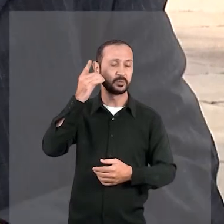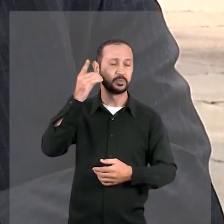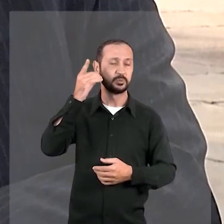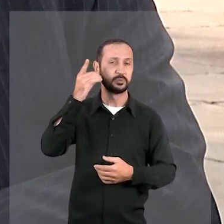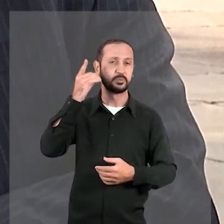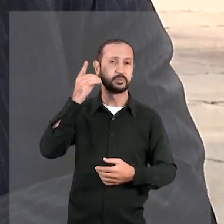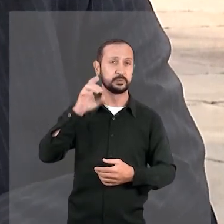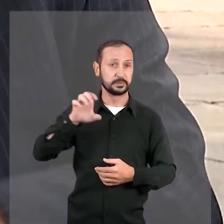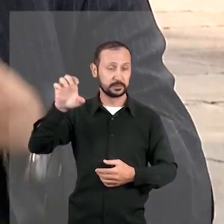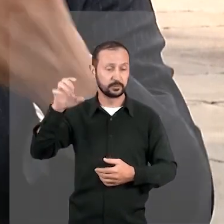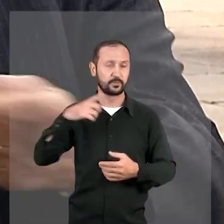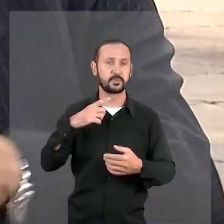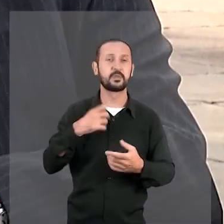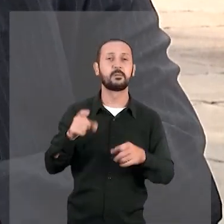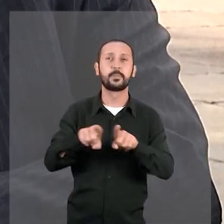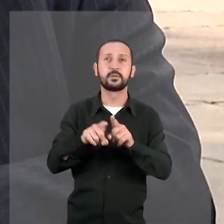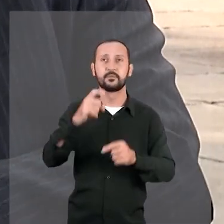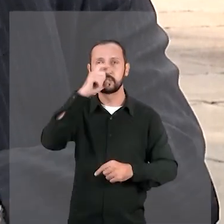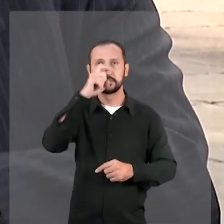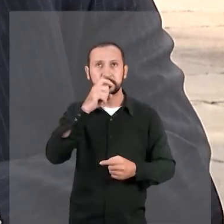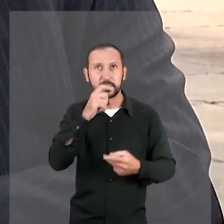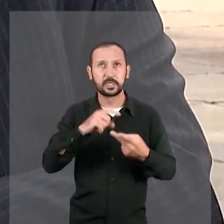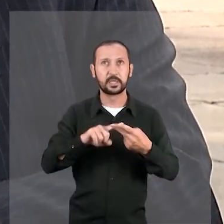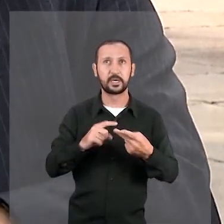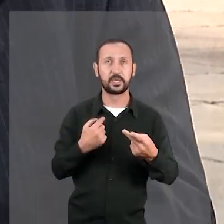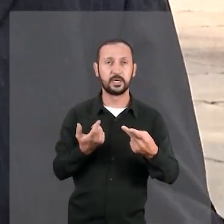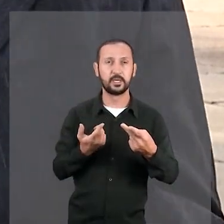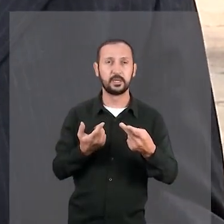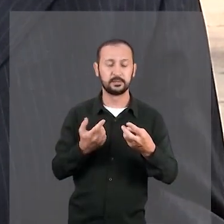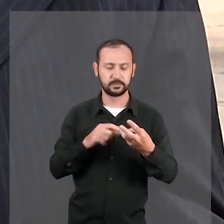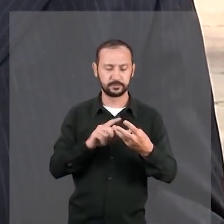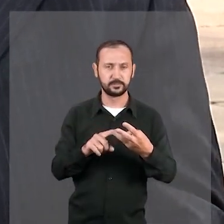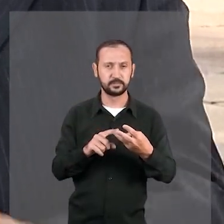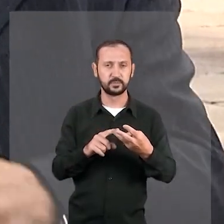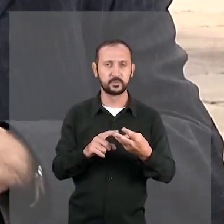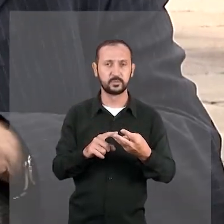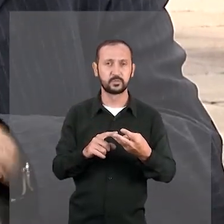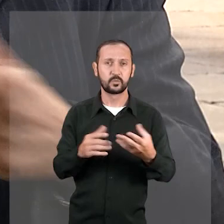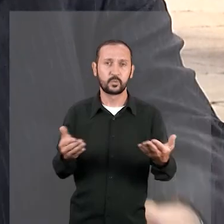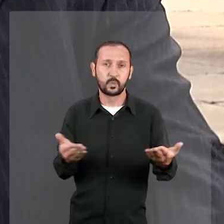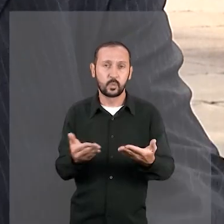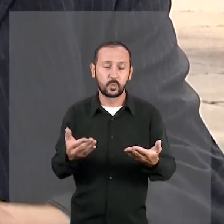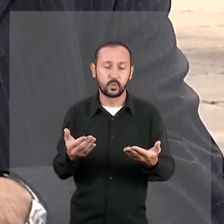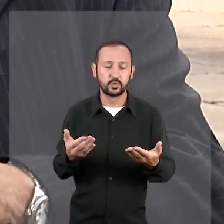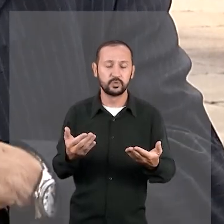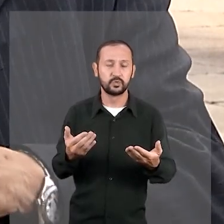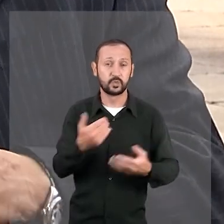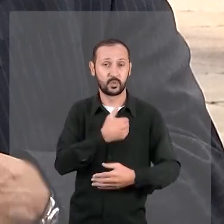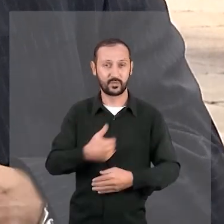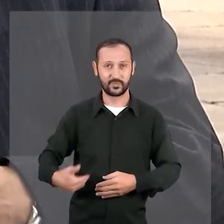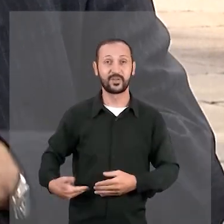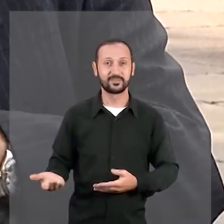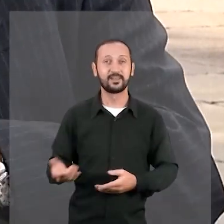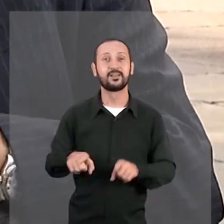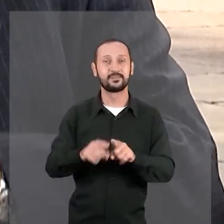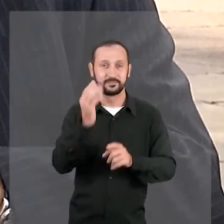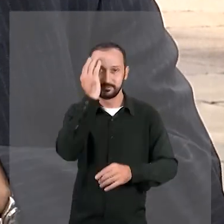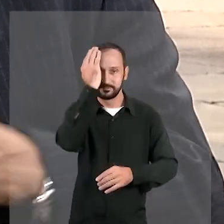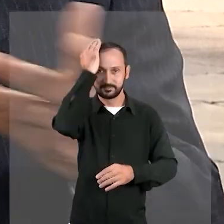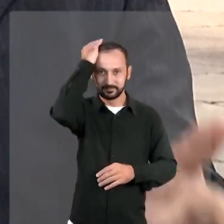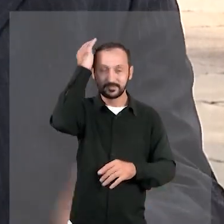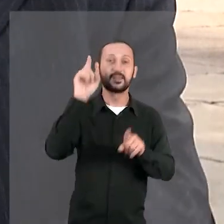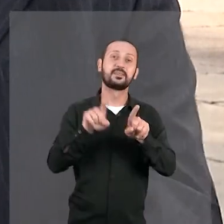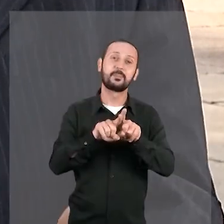estadual, tivemos o Zeca do PT, que foi deputado estadual, e atualmente o nosso governador Reinaldo